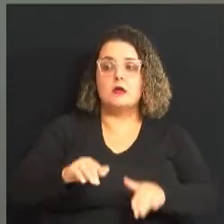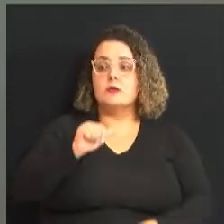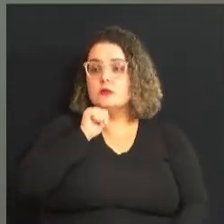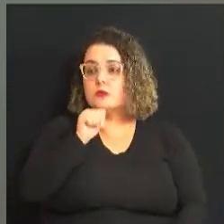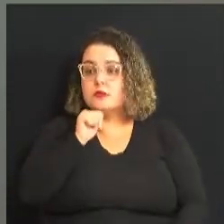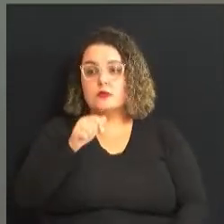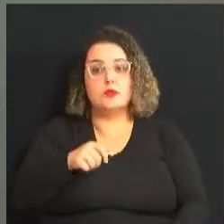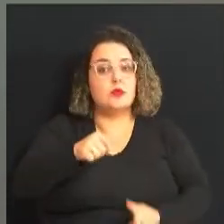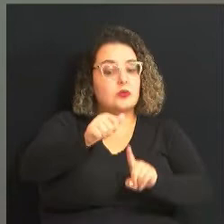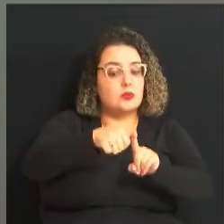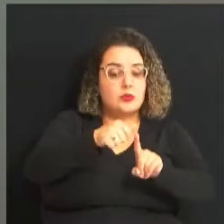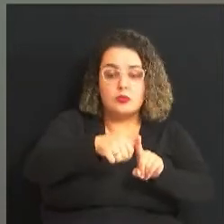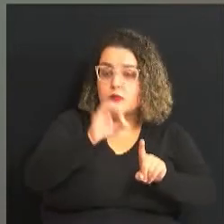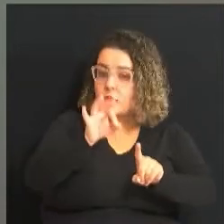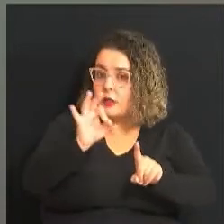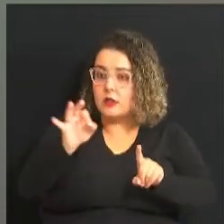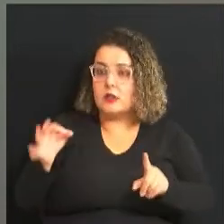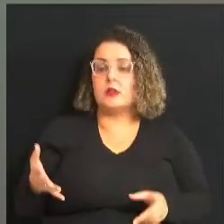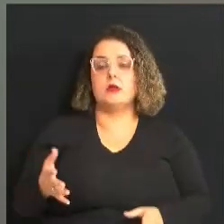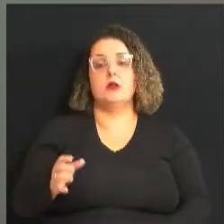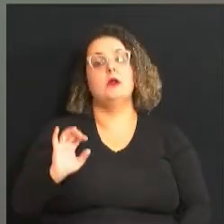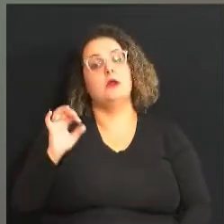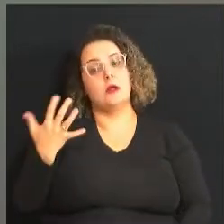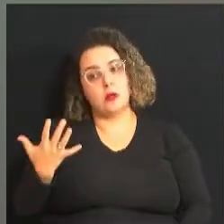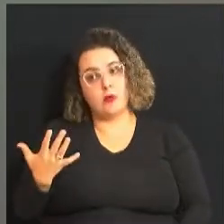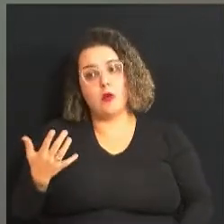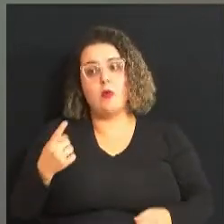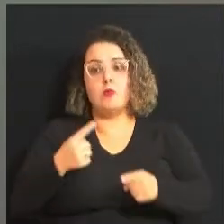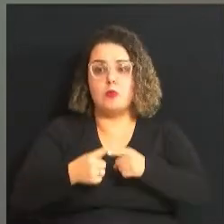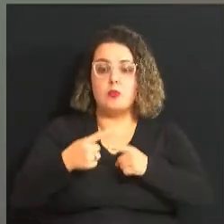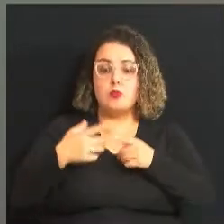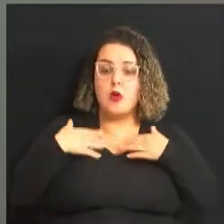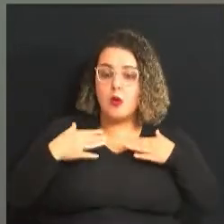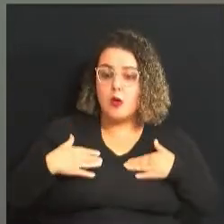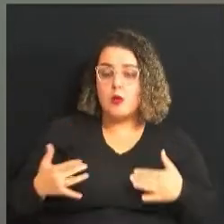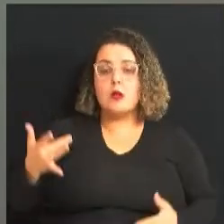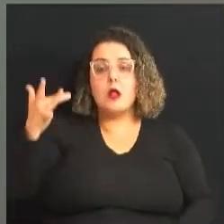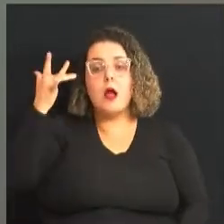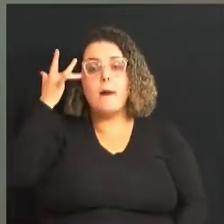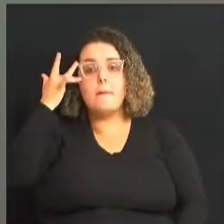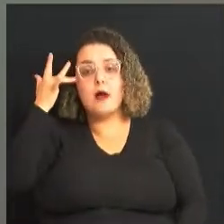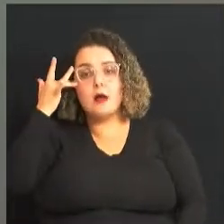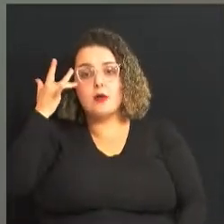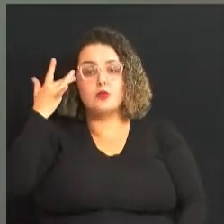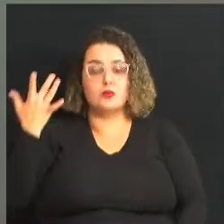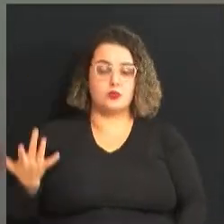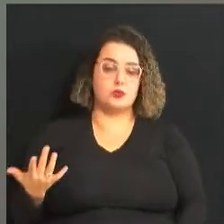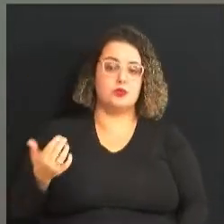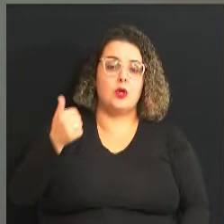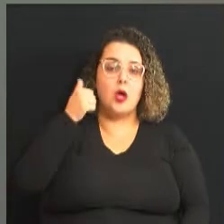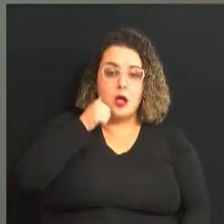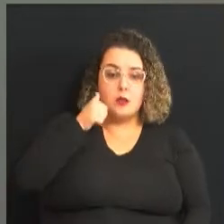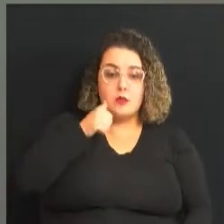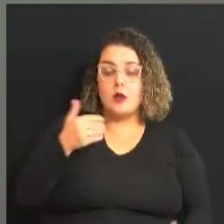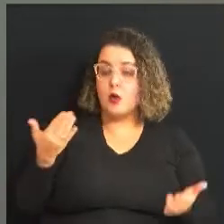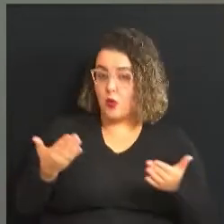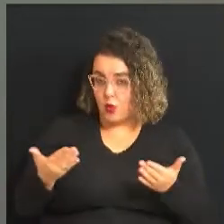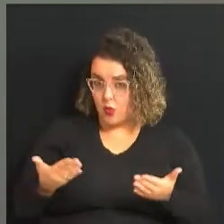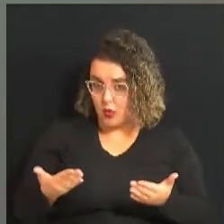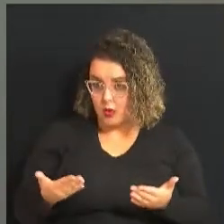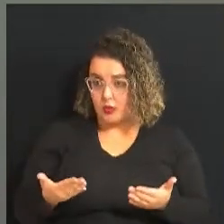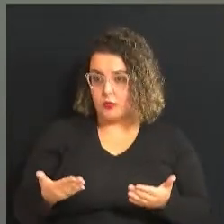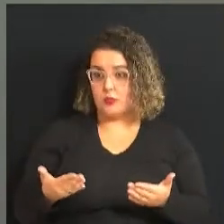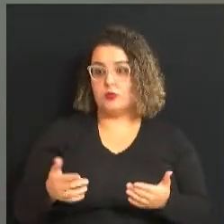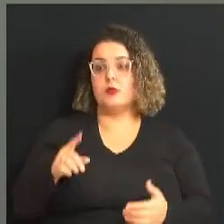mês certinho, tal, e isso acontece porque o corpo ainda está se amadurecendo, né? As meninas hoje, elas estão mesmo